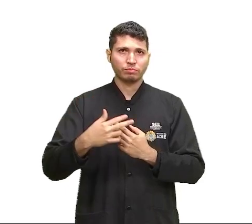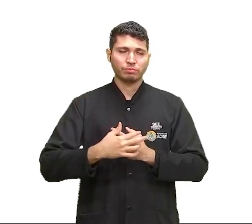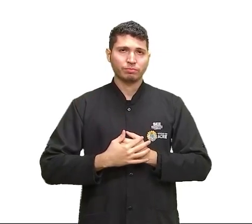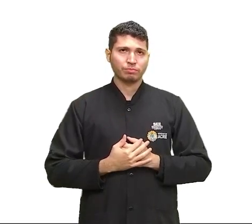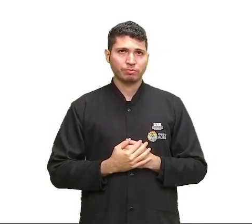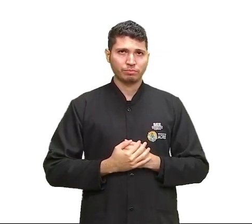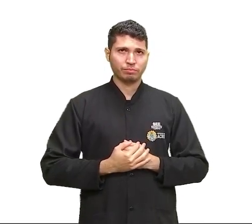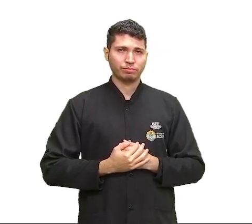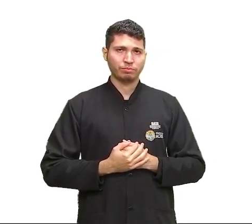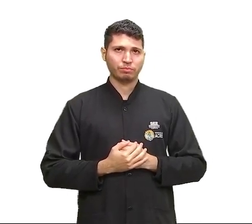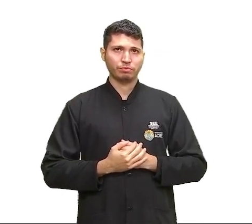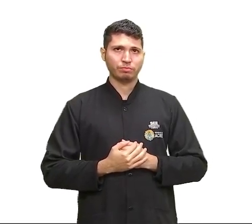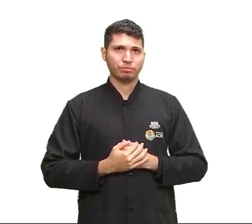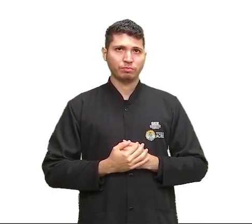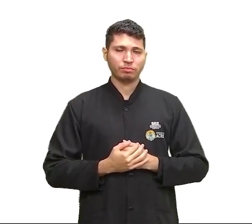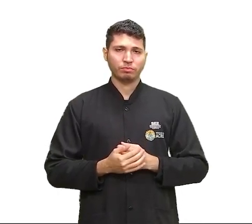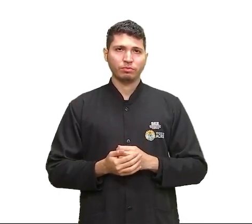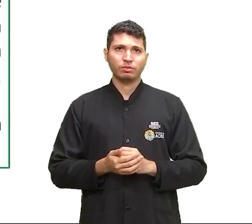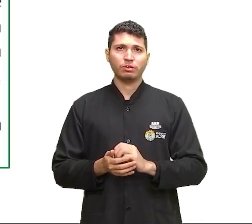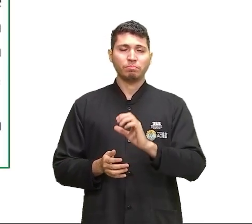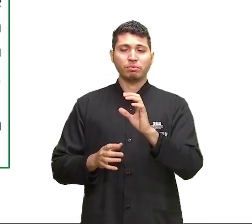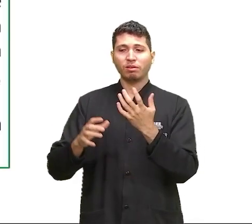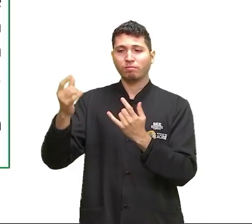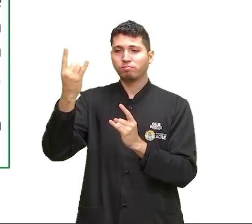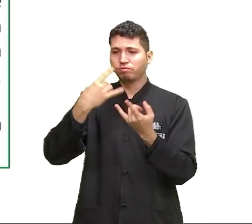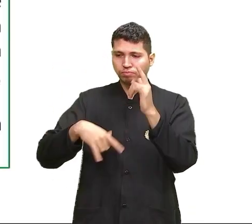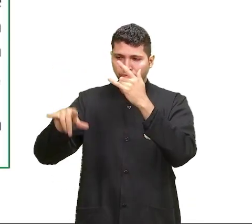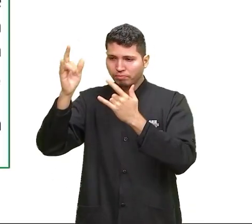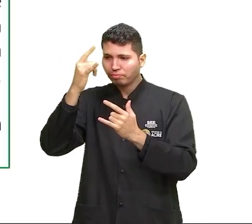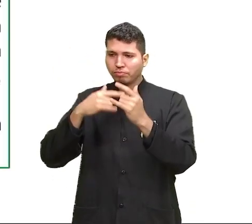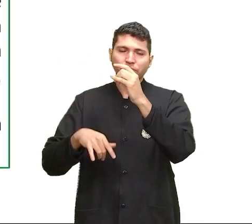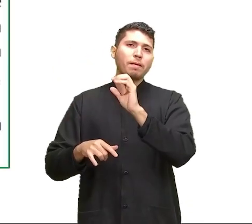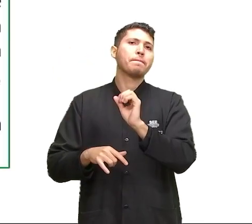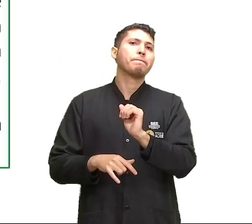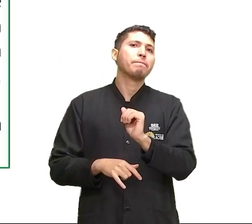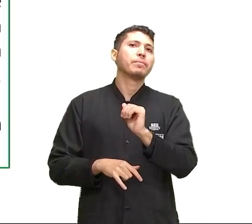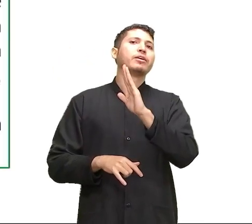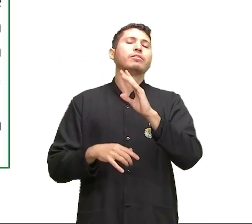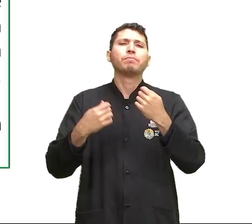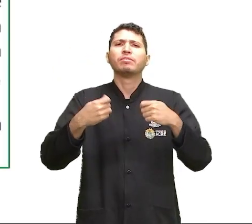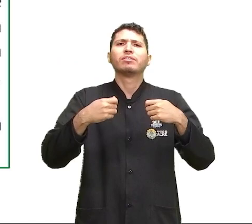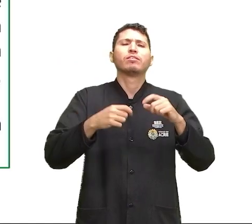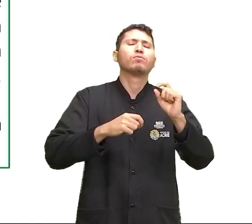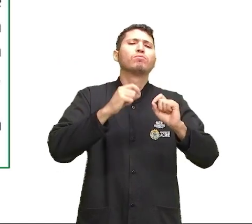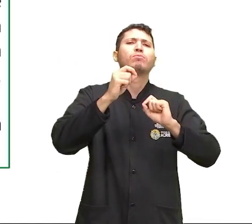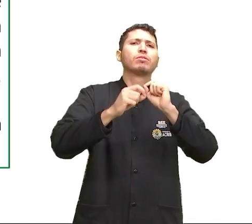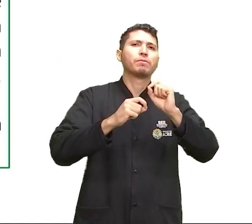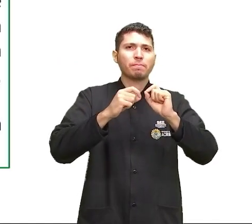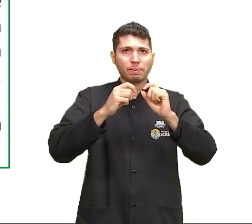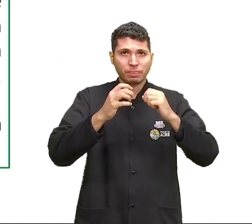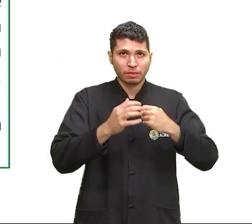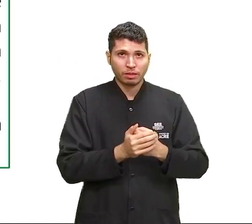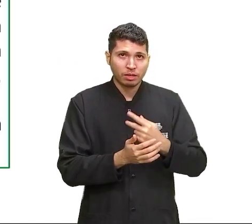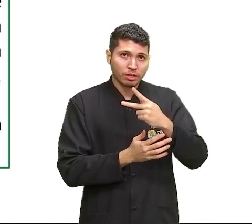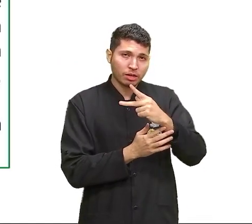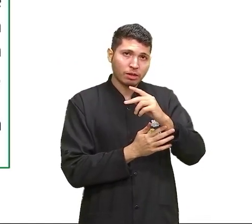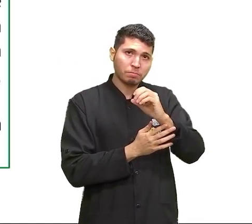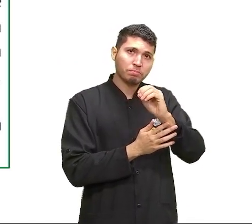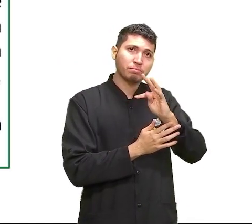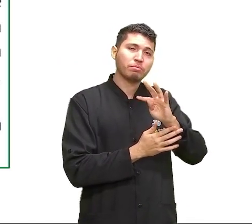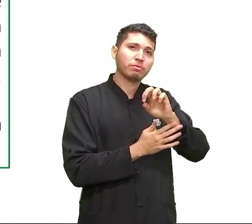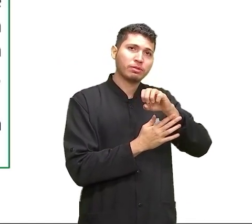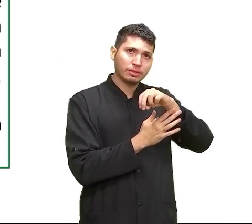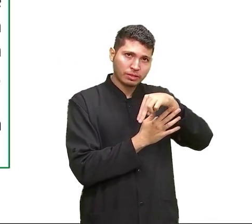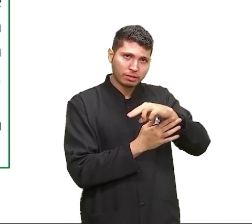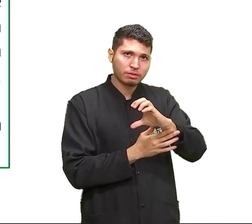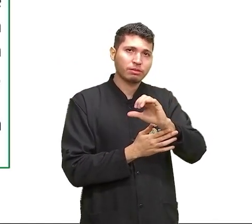acontece quando para a lâmpada brilhar mais? Pessoal, a gente vê que potência seria energia pela variação do tempo. Isso vale tanto